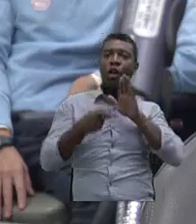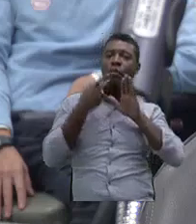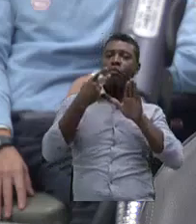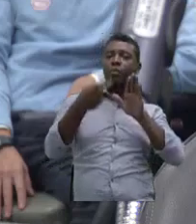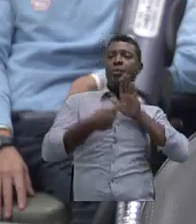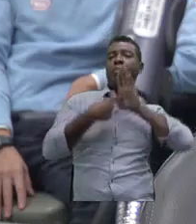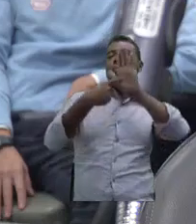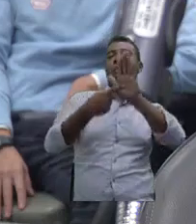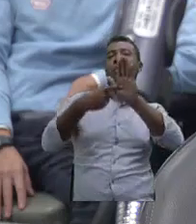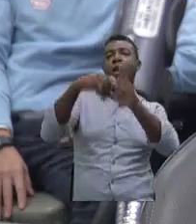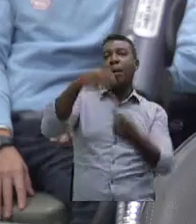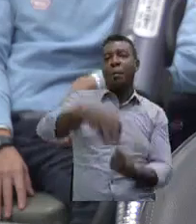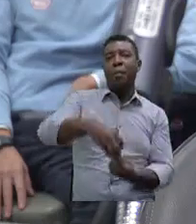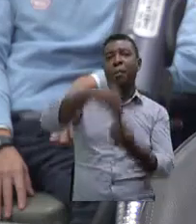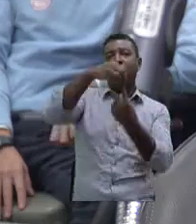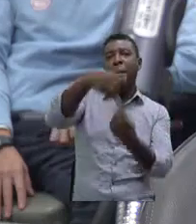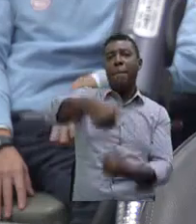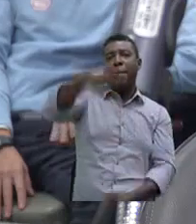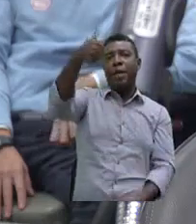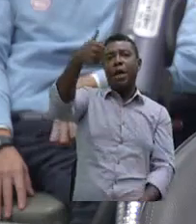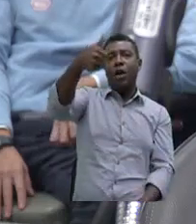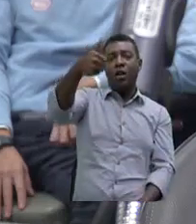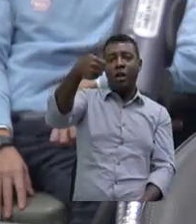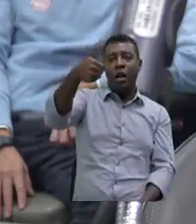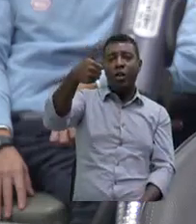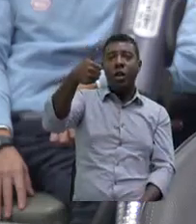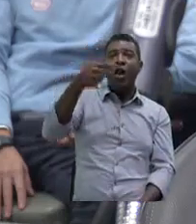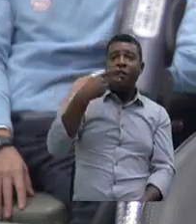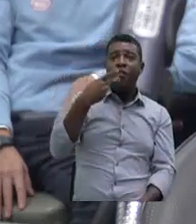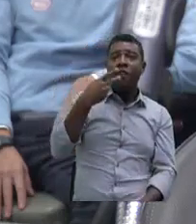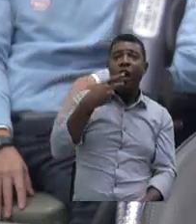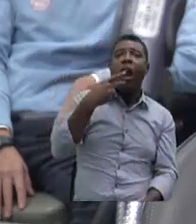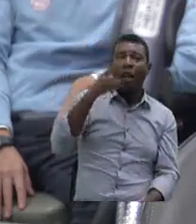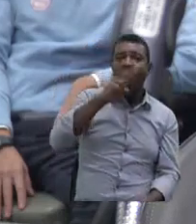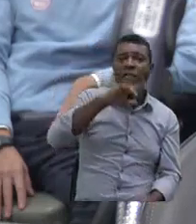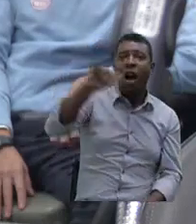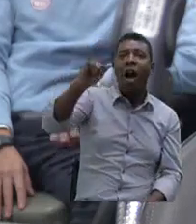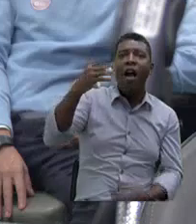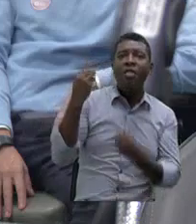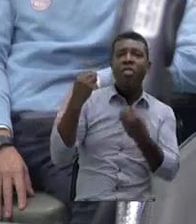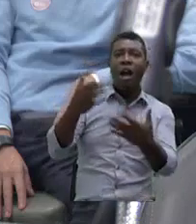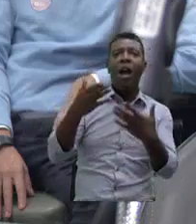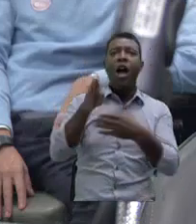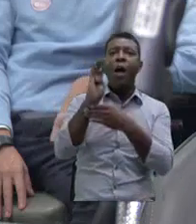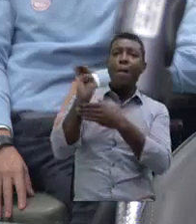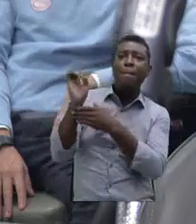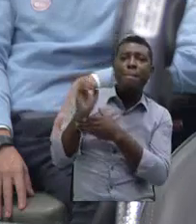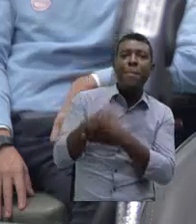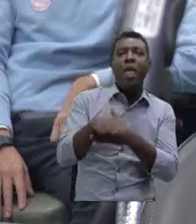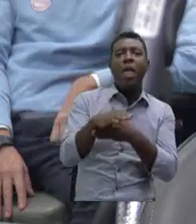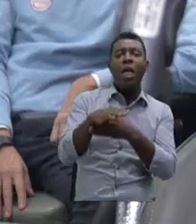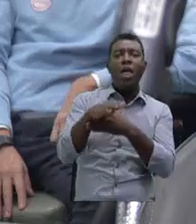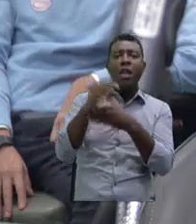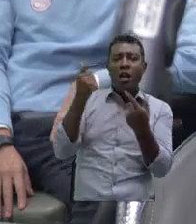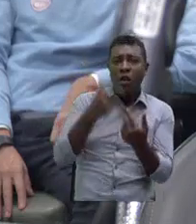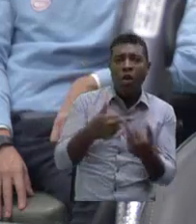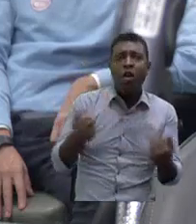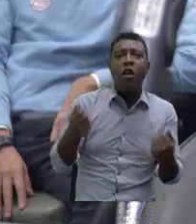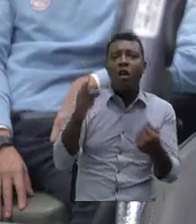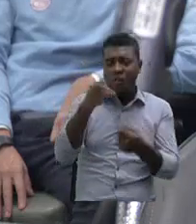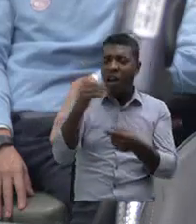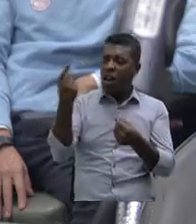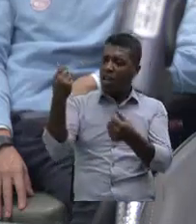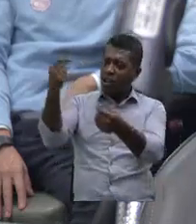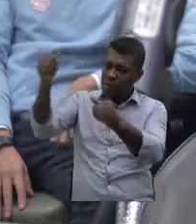vezes, se apresentam como aquelas que vão financiar algum bem cultural na sua conservação, no seu